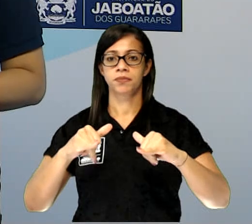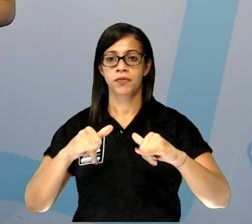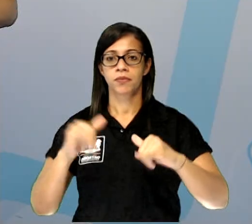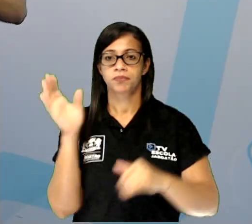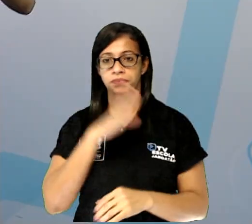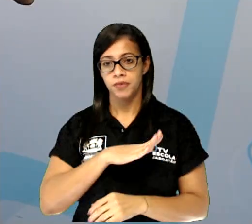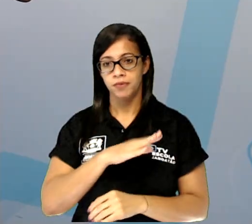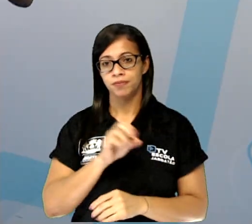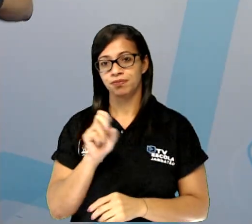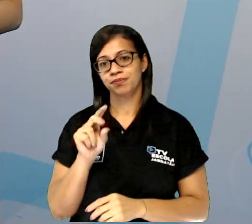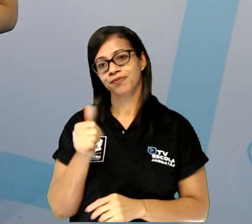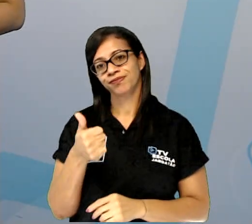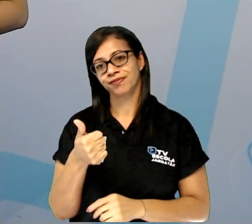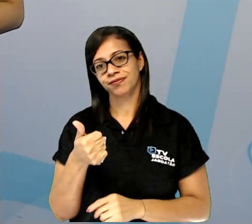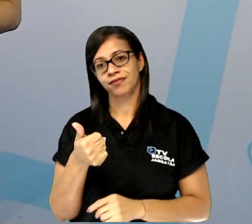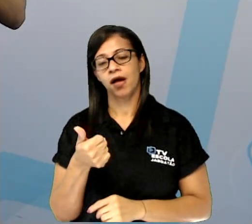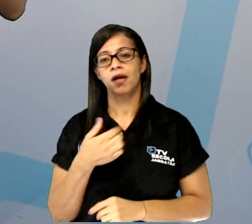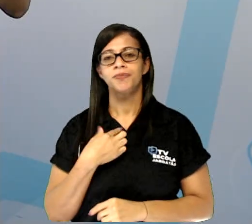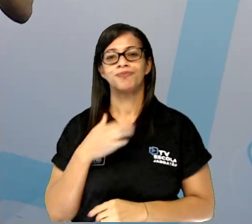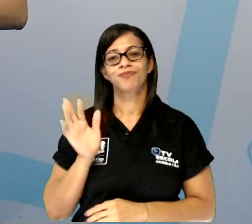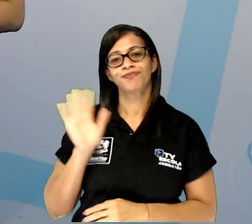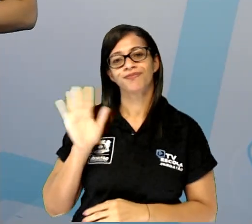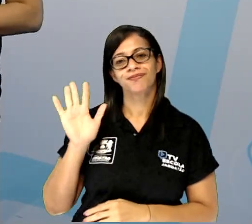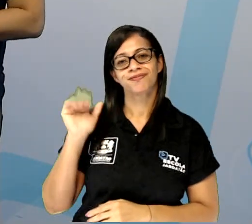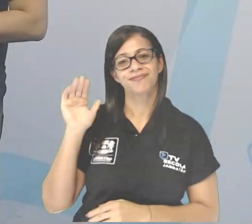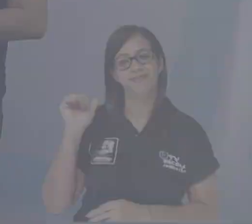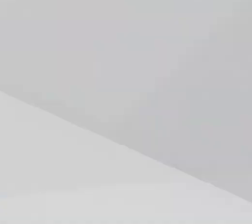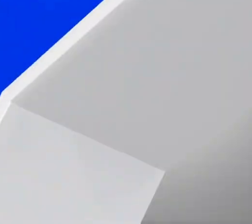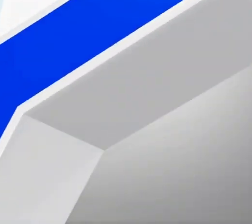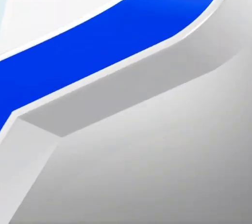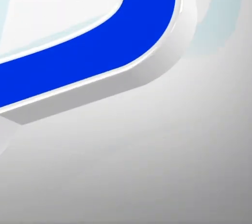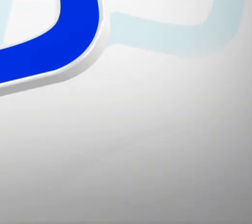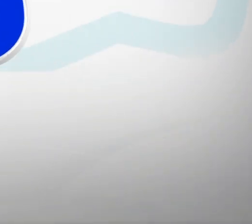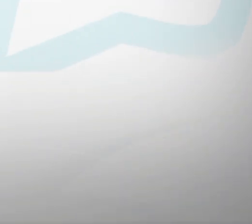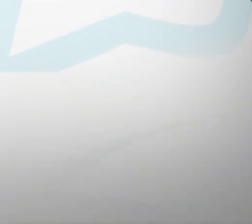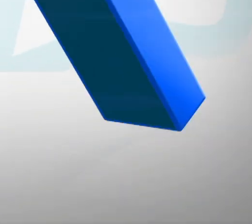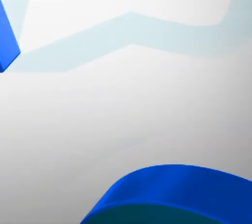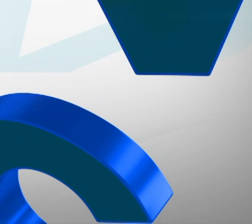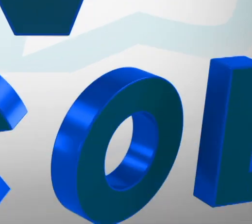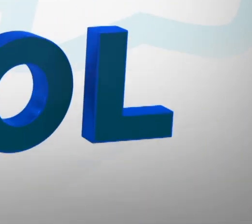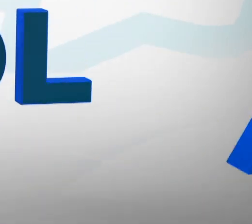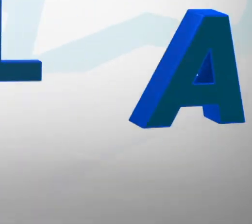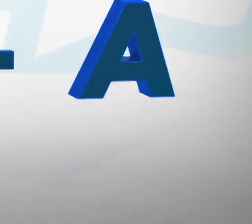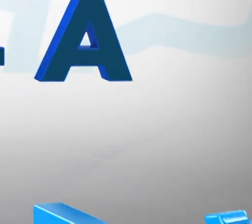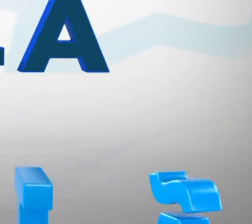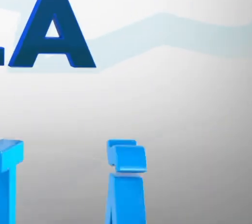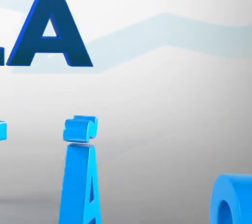despeço, espero vocês no nosso próximo encontro. Até lá!